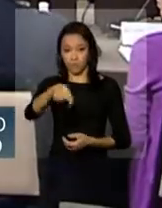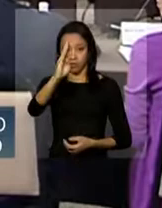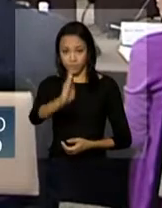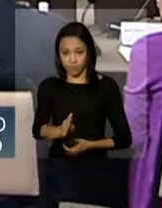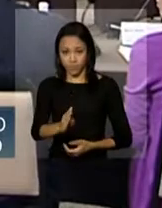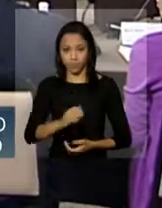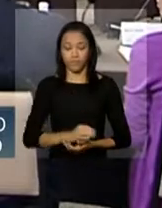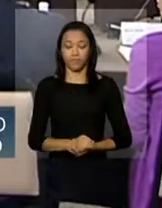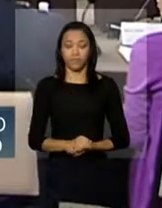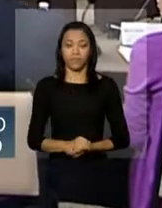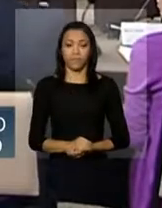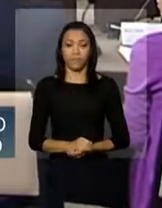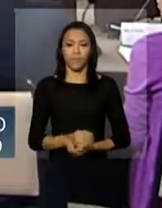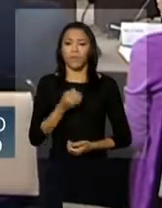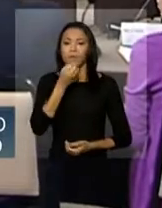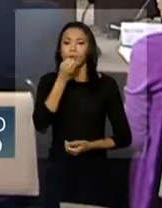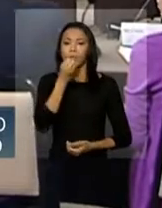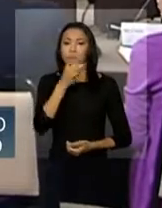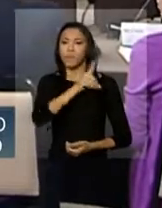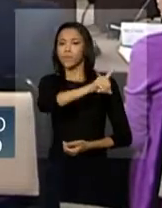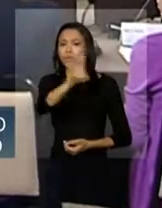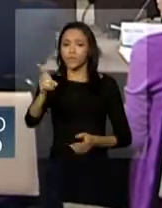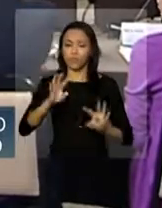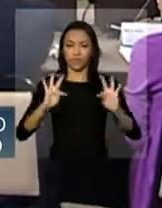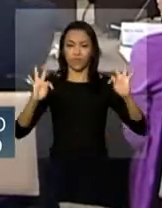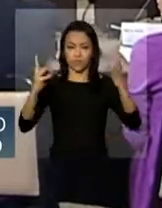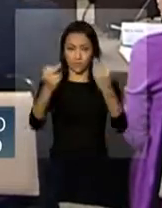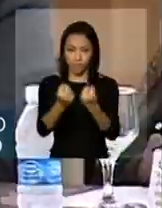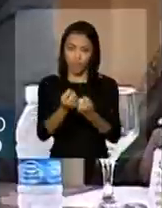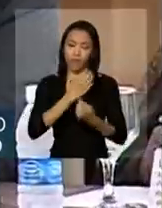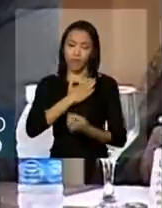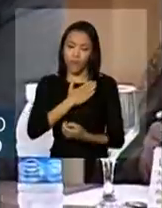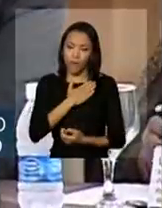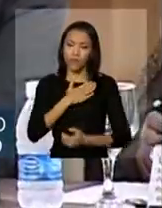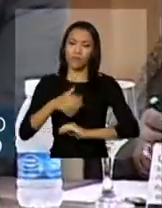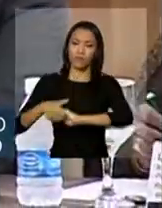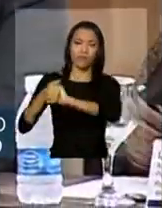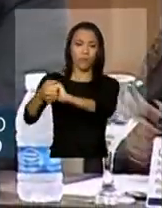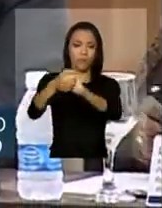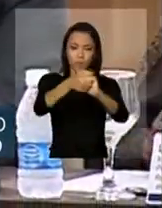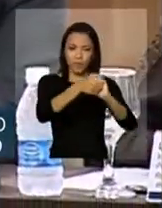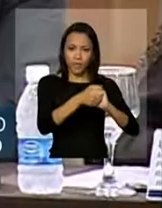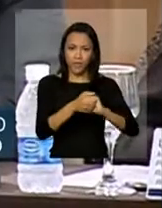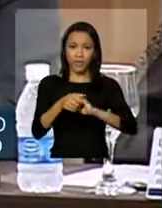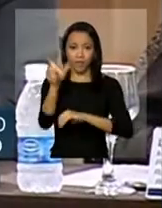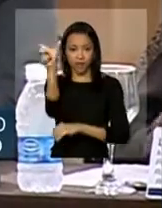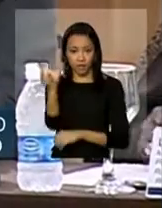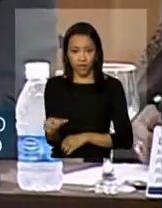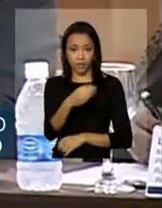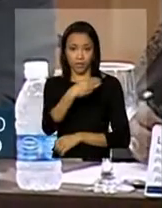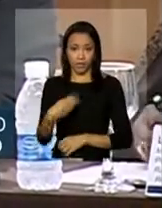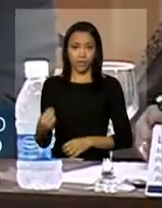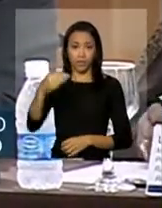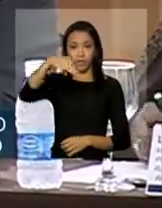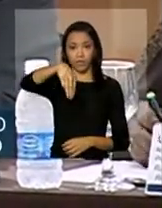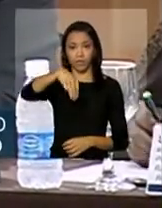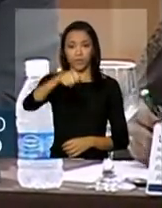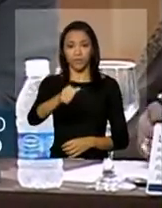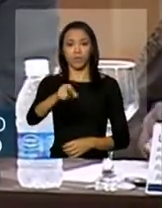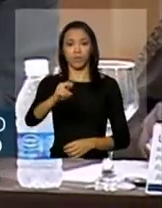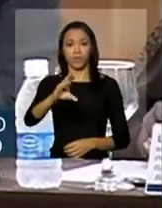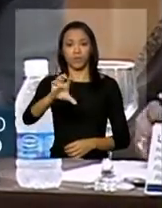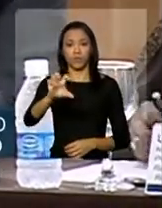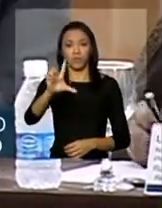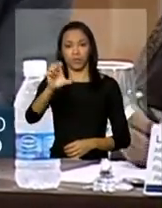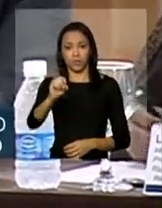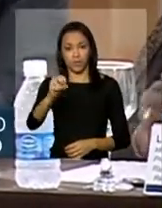Bom dia a todas e todos. Gostaria de cumprimentar ao ministro Marcelo Neri, da Secretaria de Assuntos